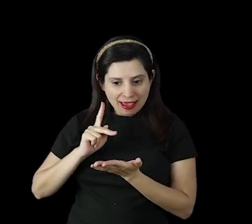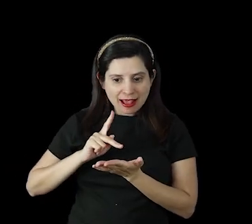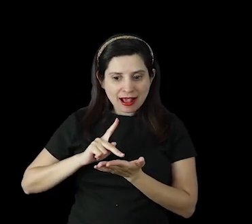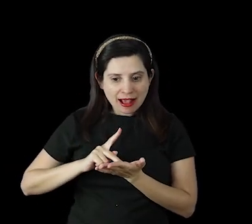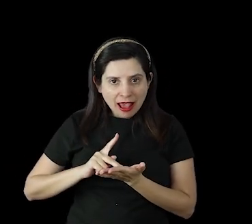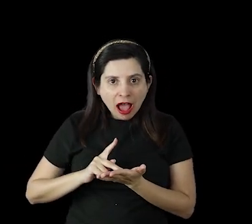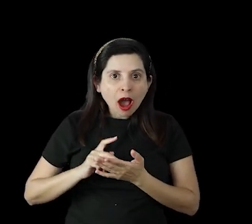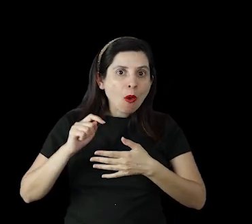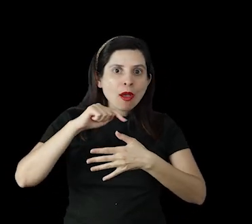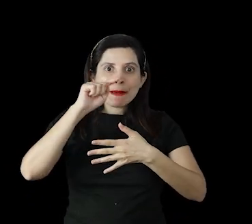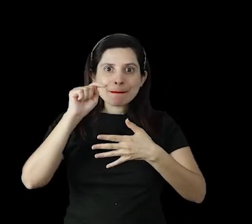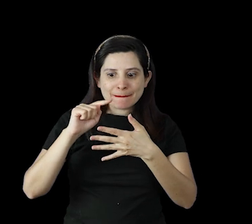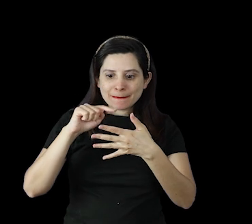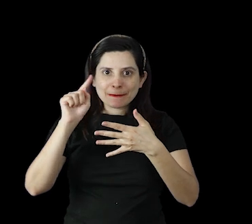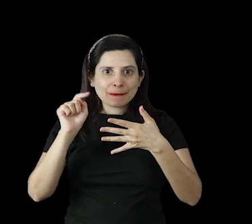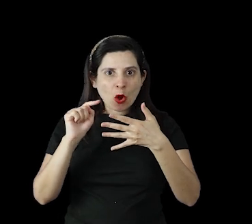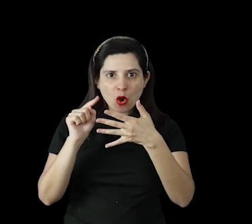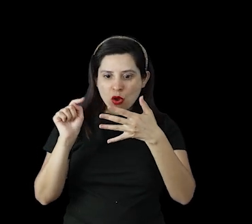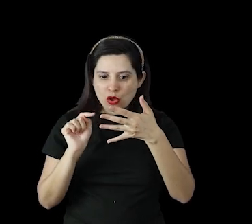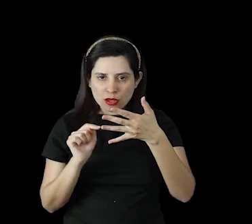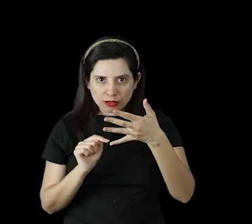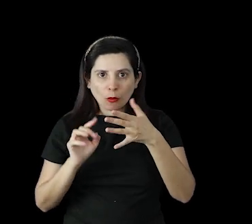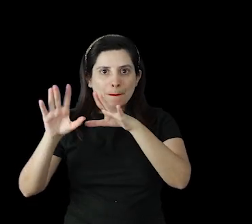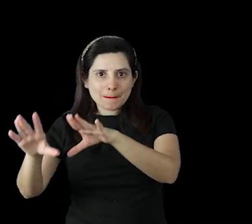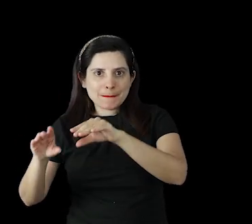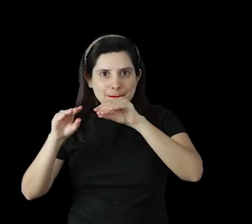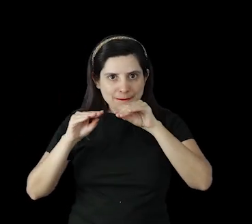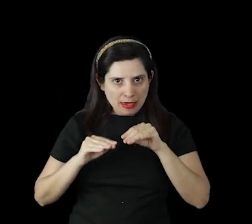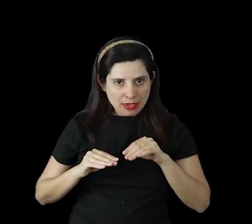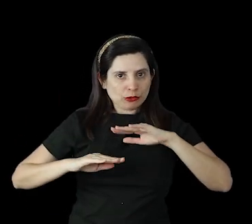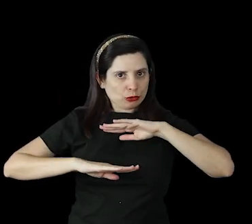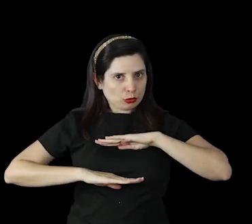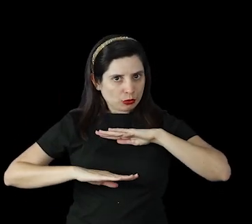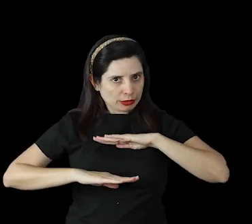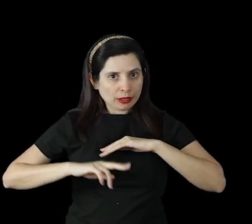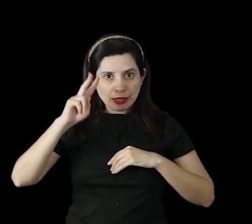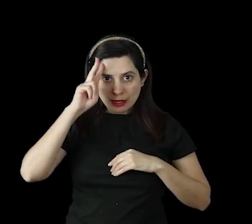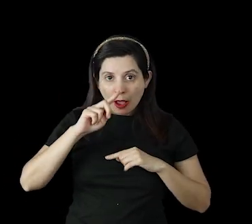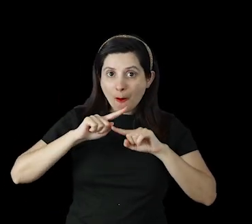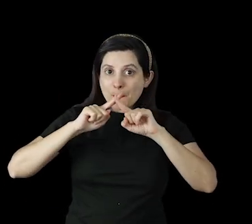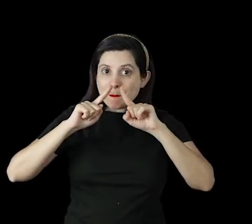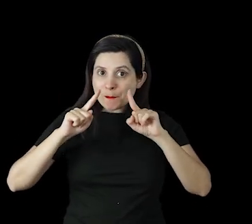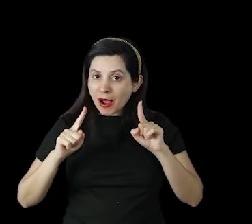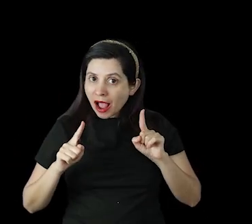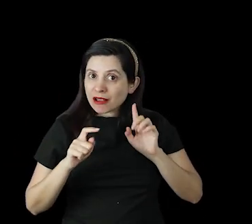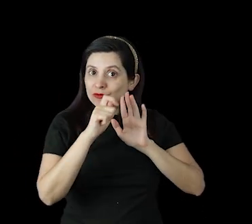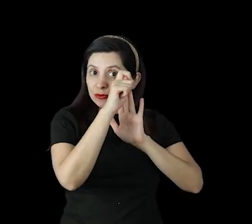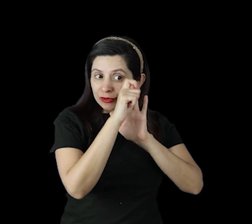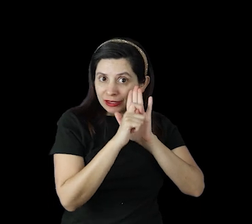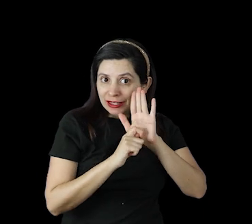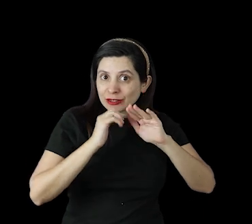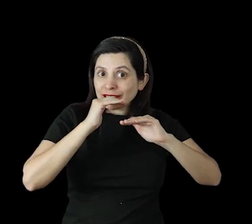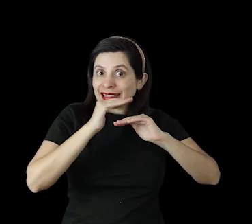níveis hipotéticos, né. Eu pego uma situação real, mas não quer dizer que o desdobramento daquela situação que